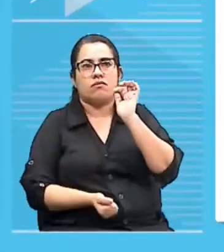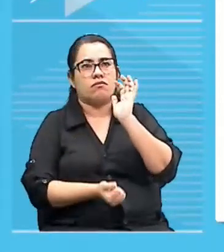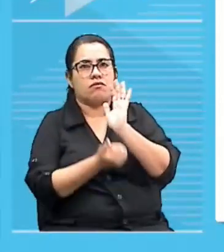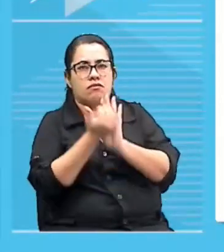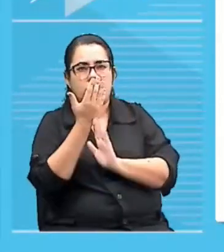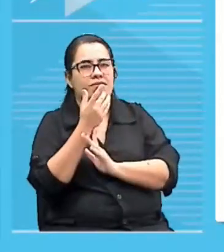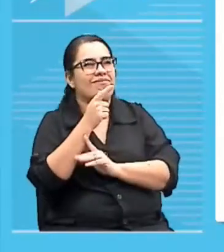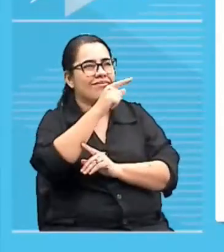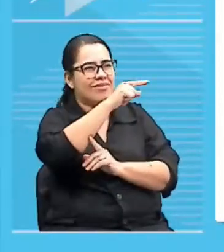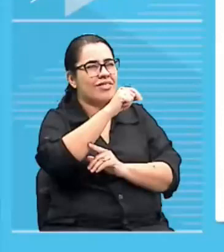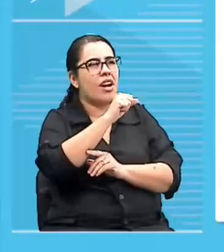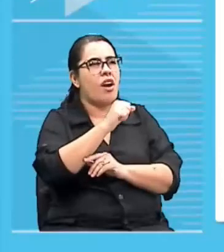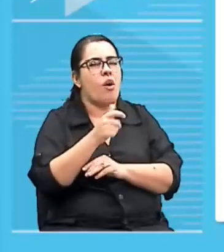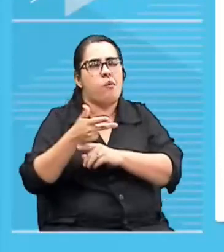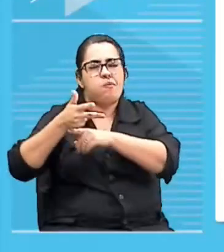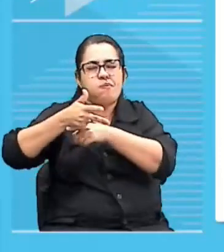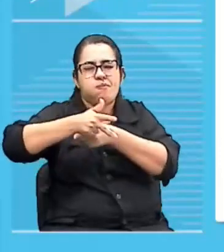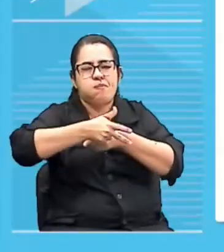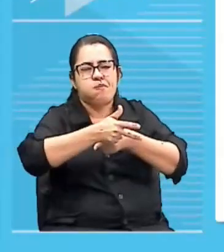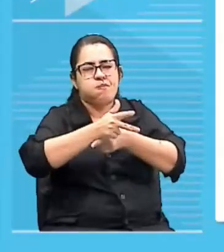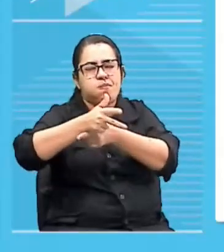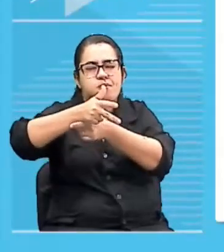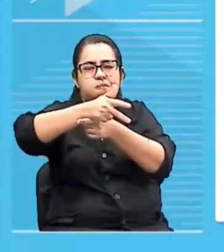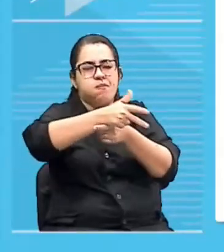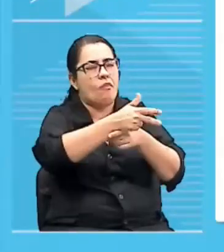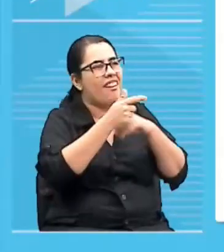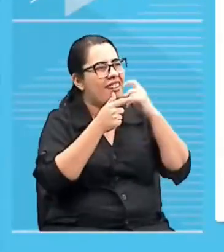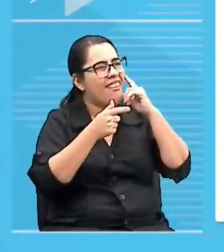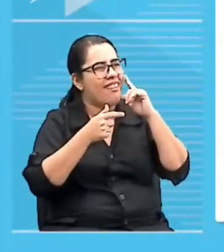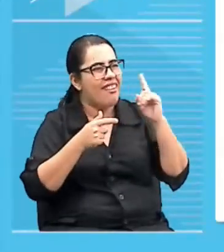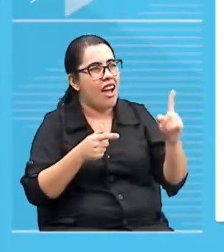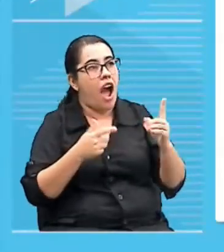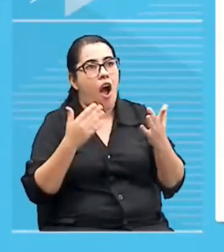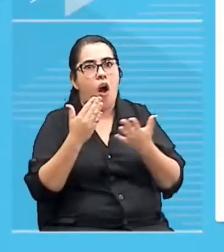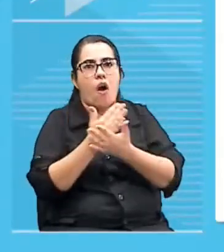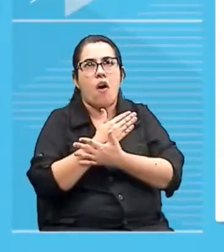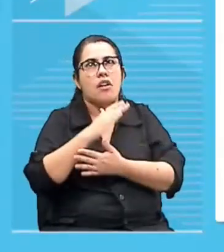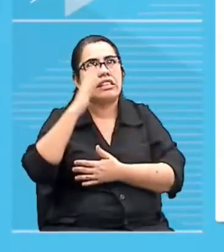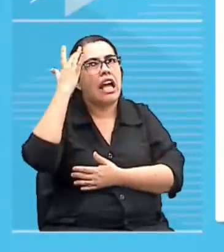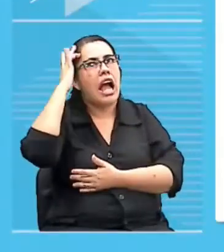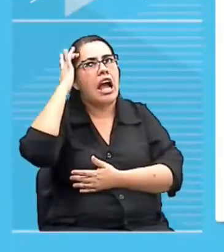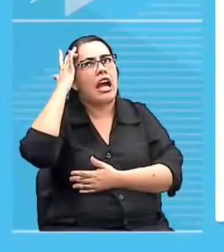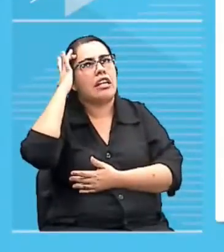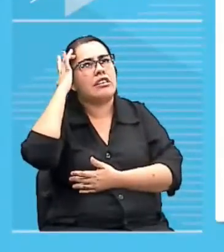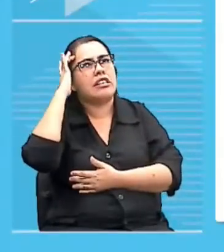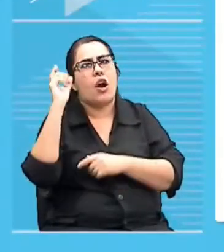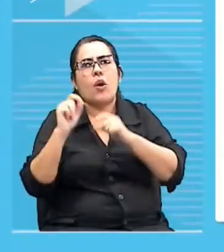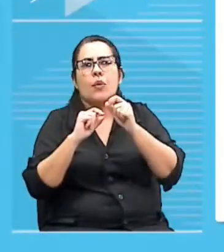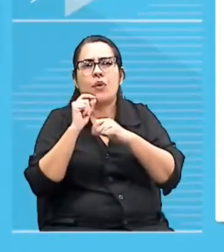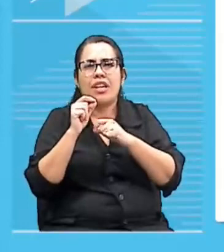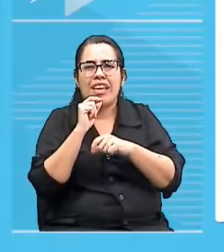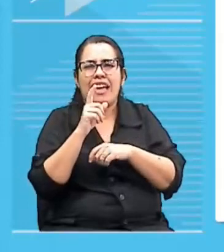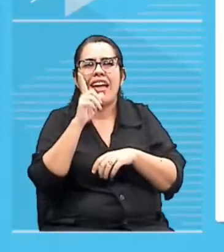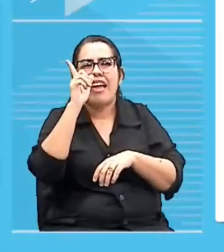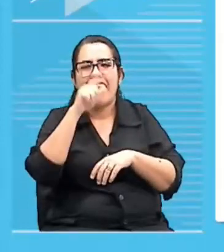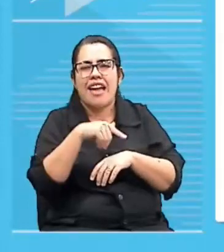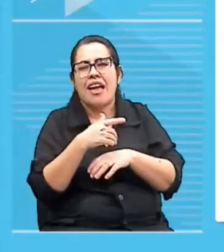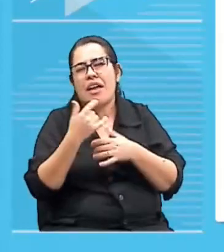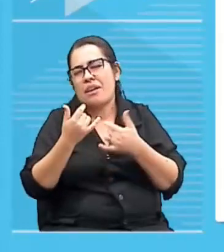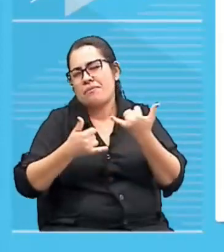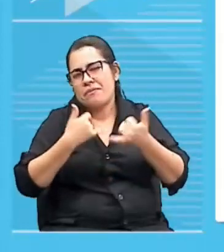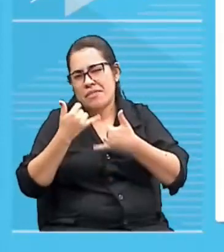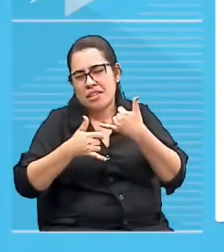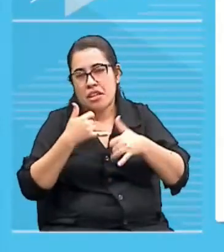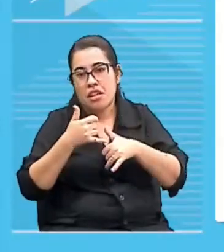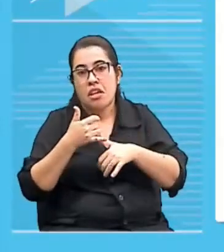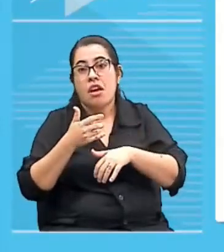os drones, utilizavam como brinquedos. Novos brinquedos aí para as crianças. Mas, pessoal,